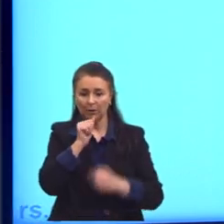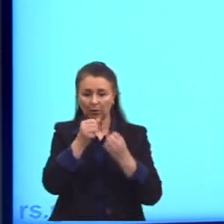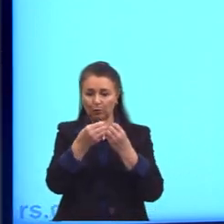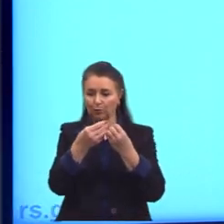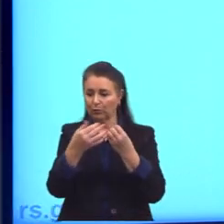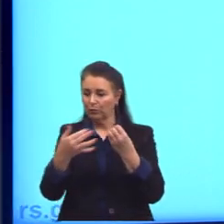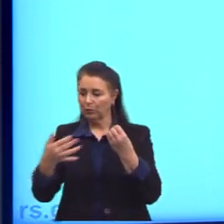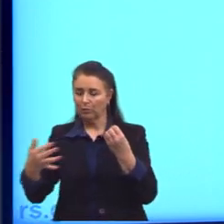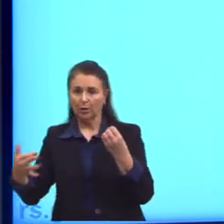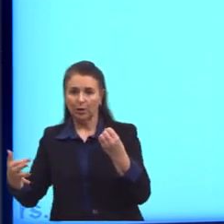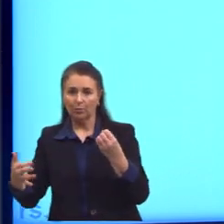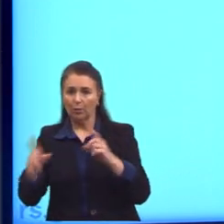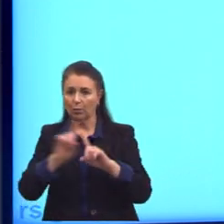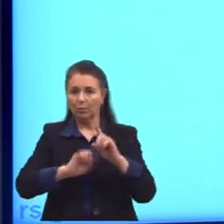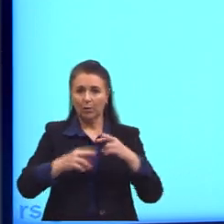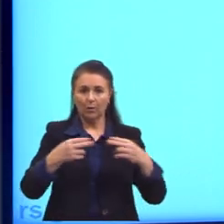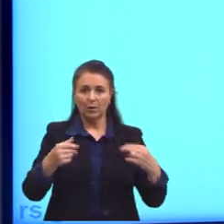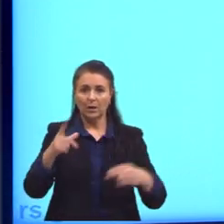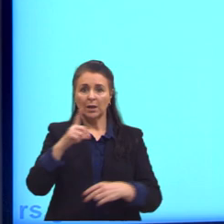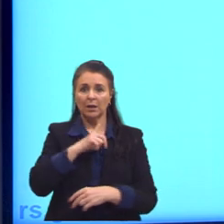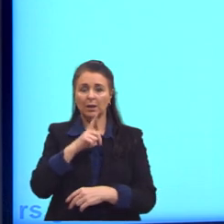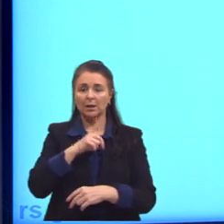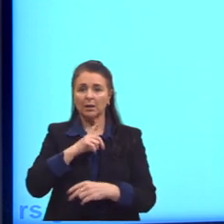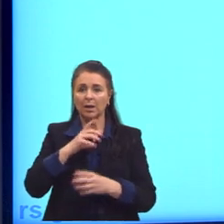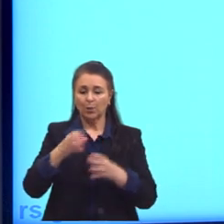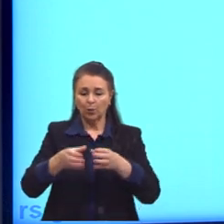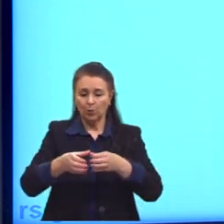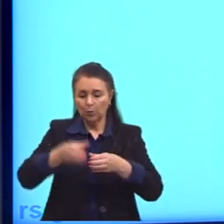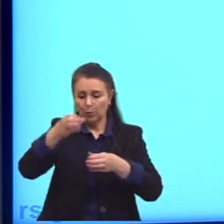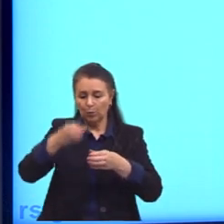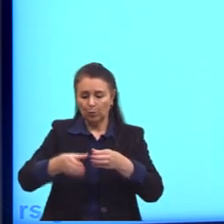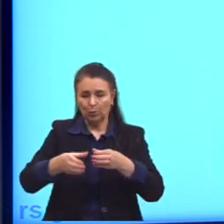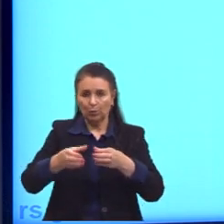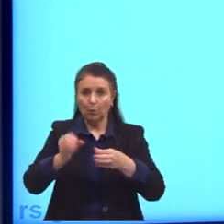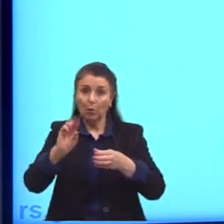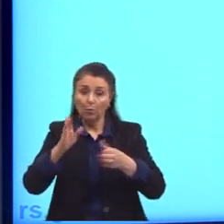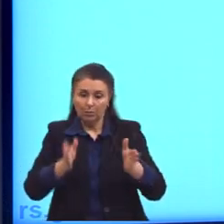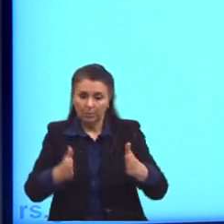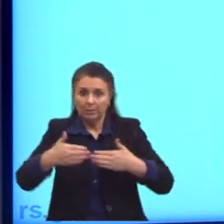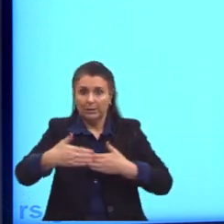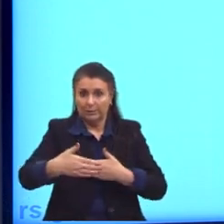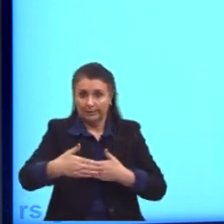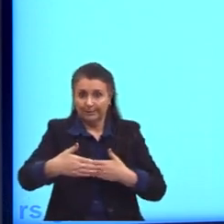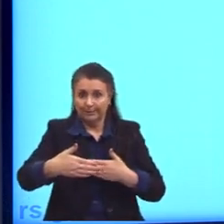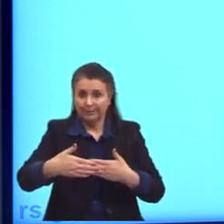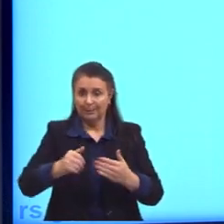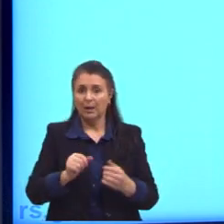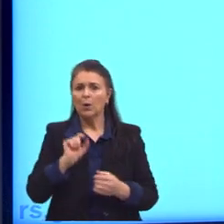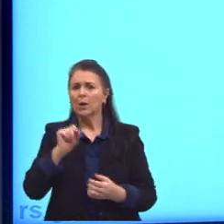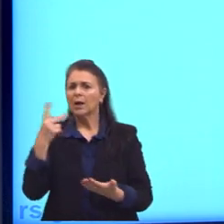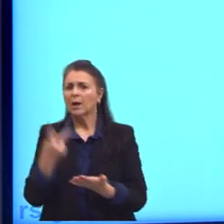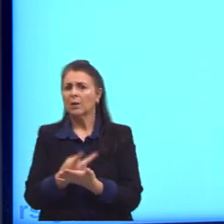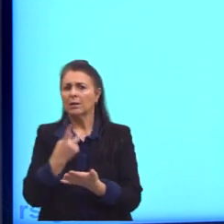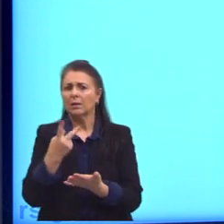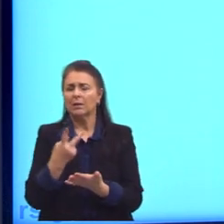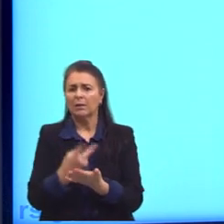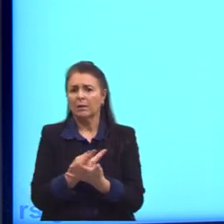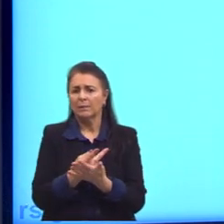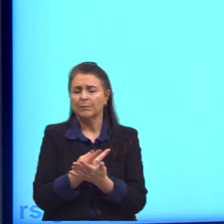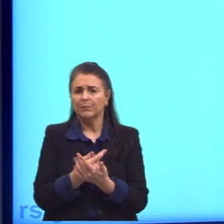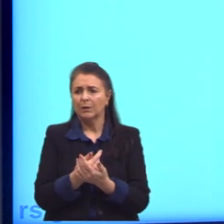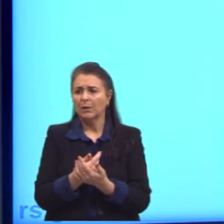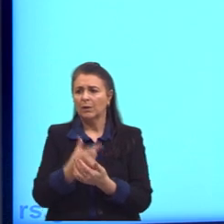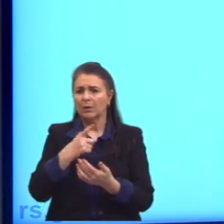precisa ser água tá e a gente tem uma um cubo aqui dentro uma caixa certo que que acontece né com